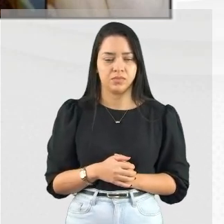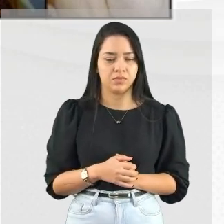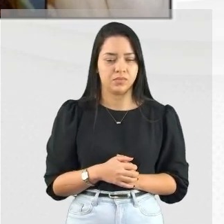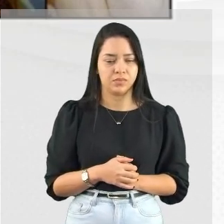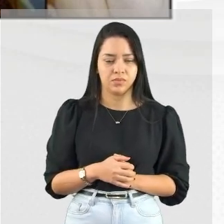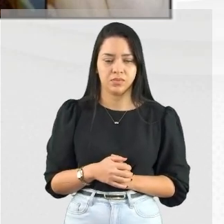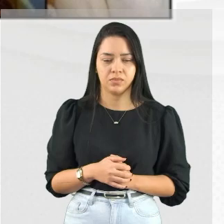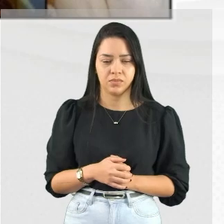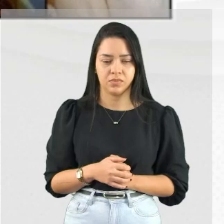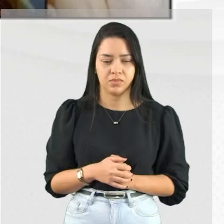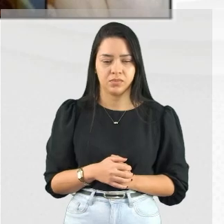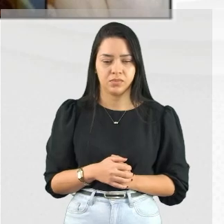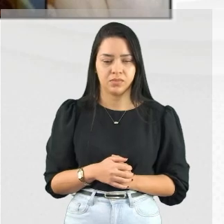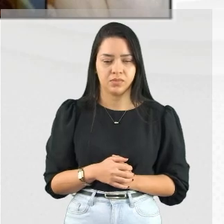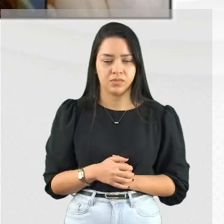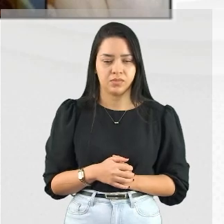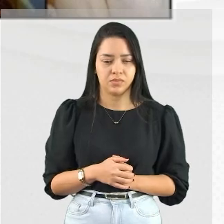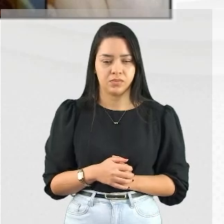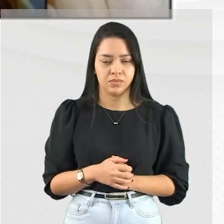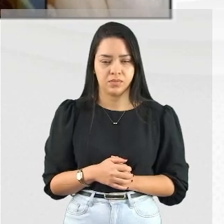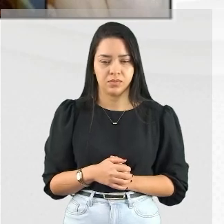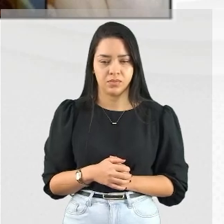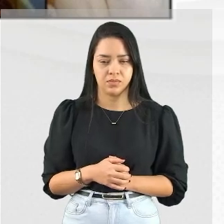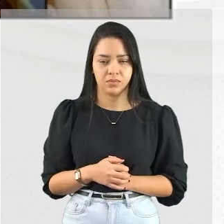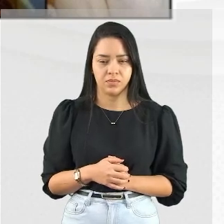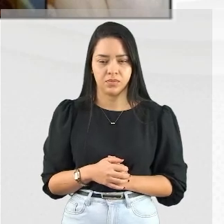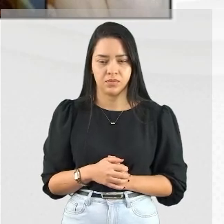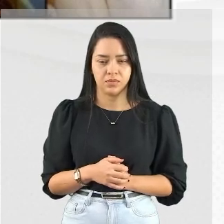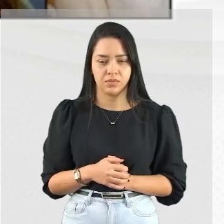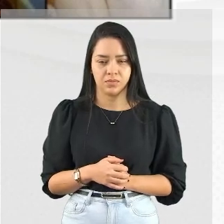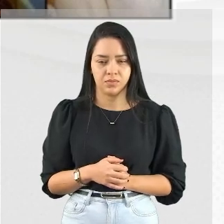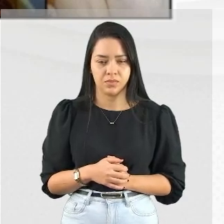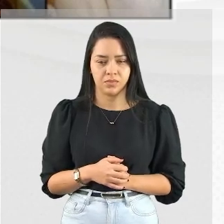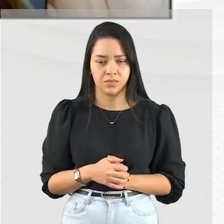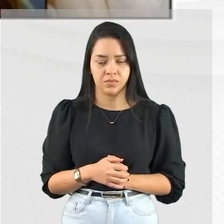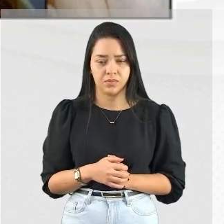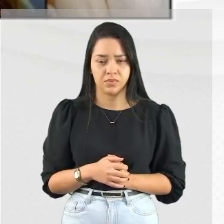Azinho, Azinho, Bzão, Bzão.